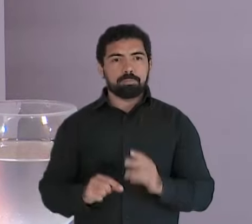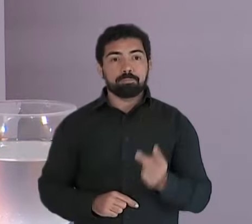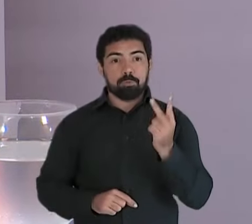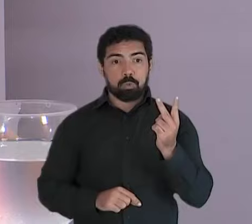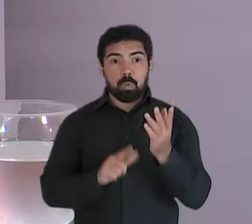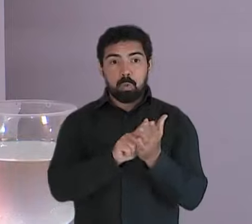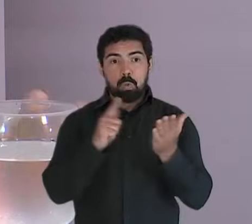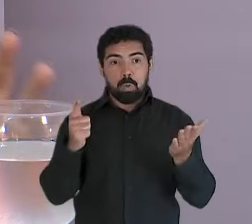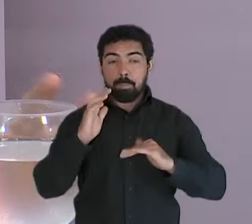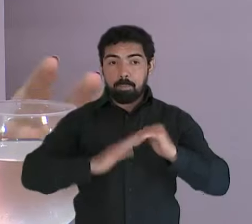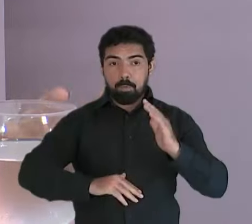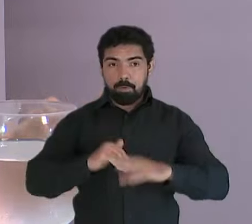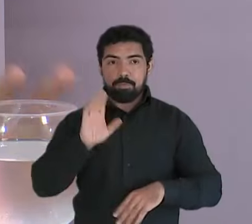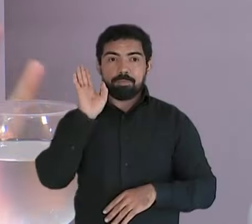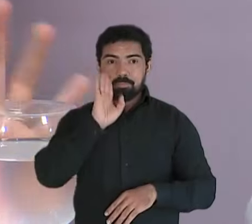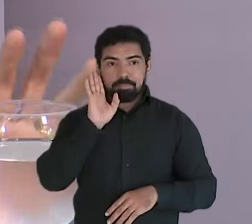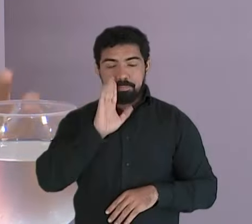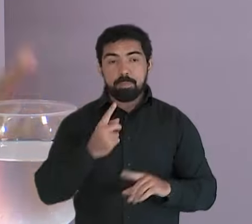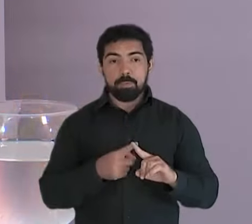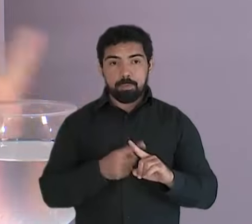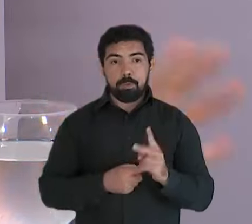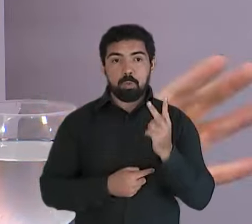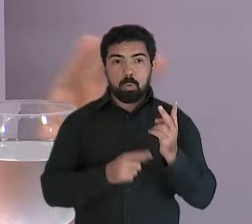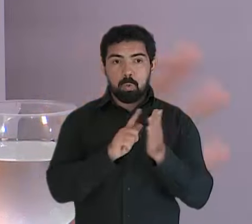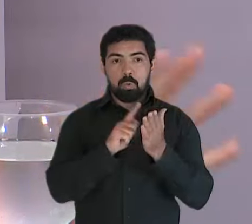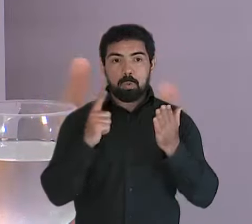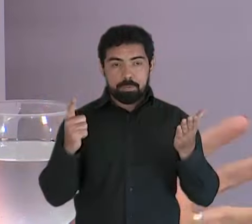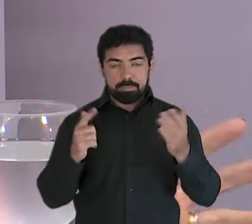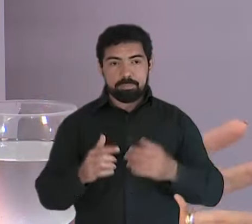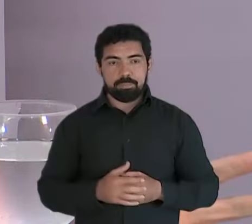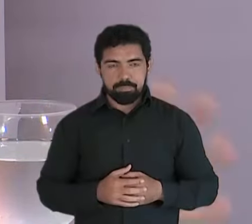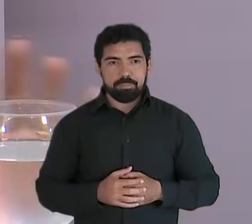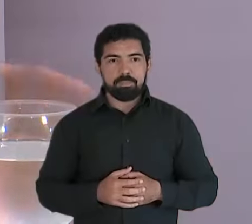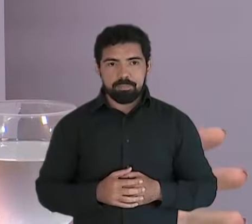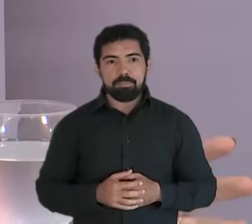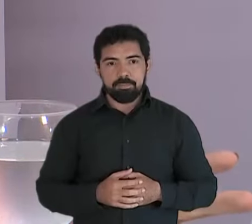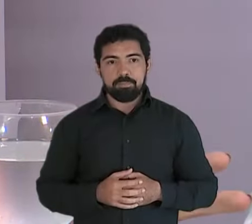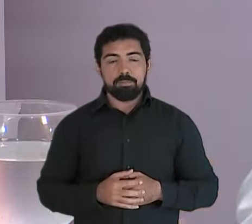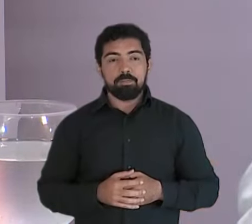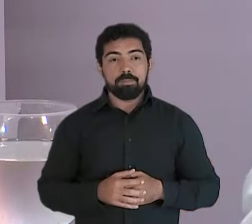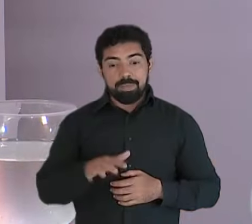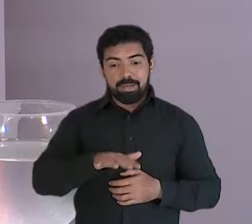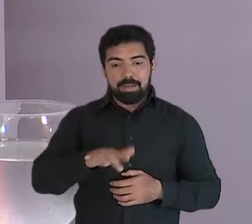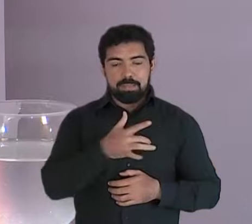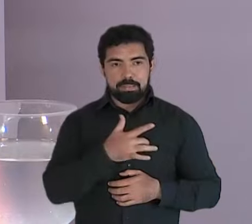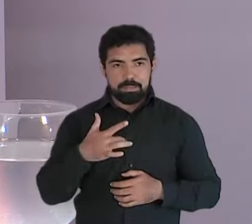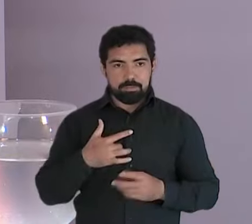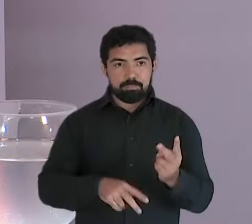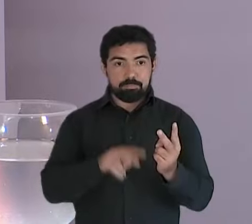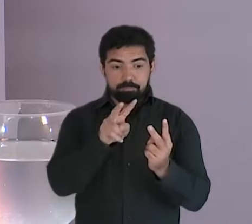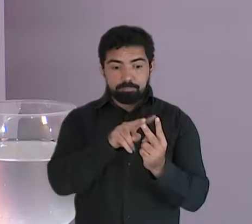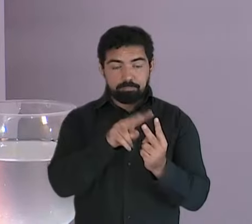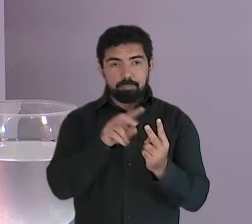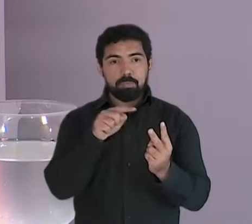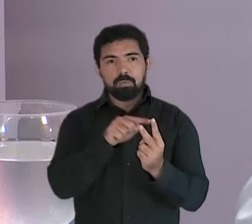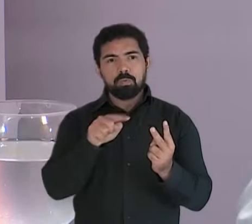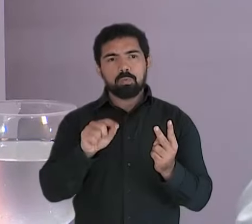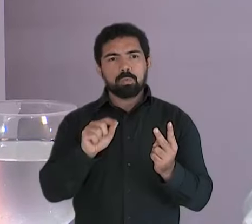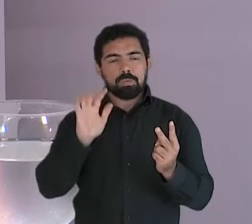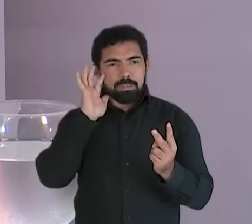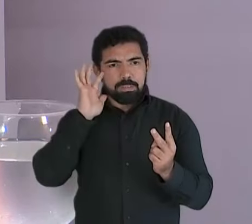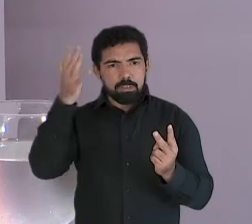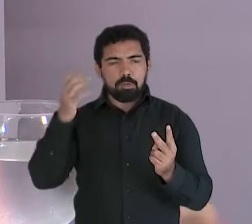jornalistas, que eu acho legal, porque são dois jornalistas, não tem nada de viés médico, nada da área de saúde, são dois jornalistas que pegaram e